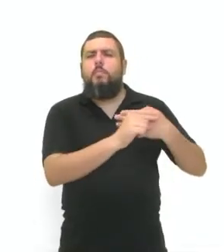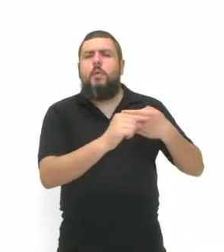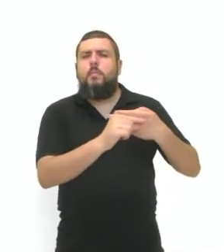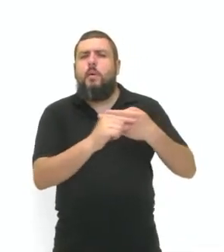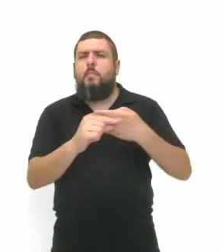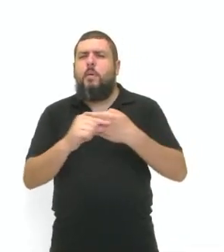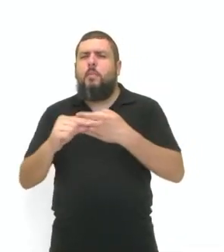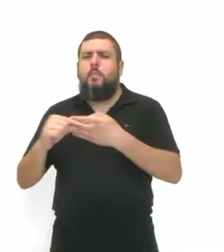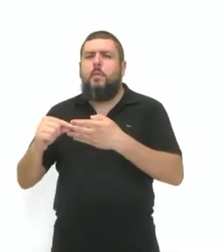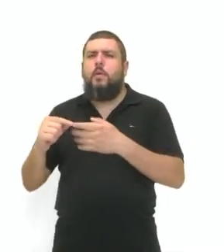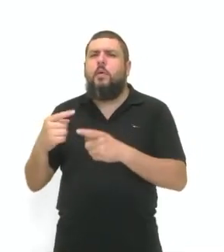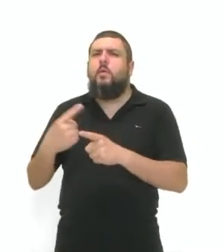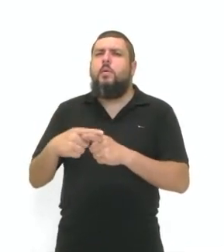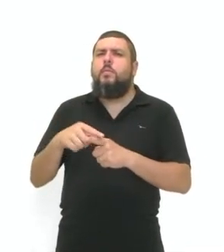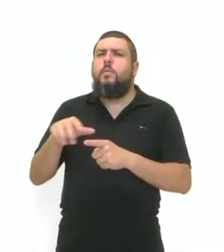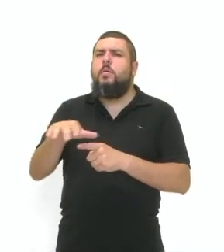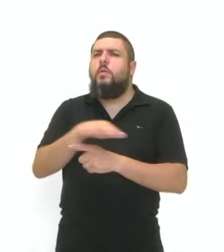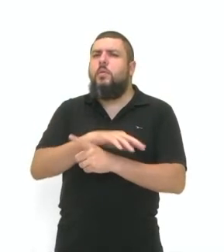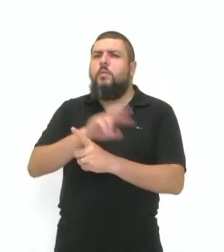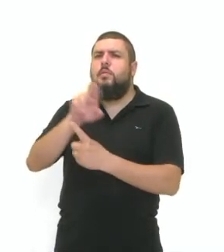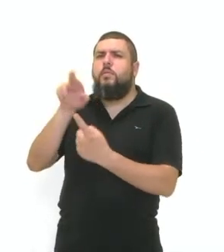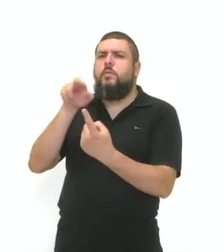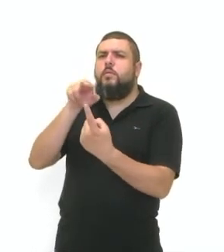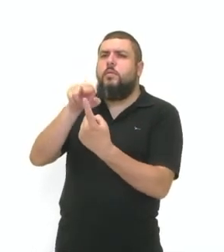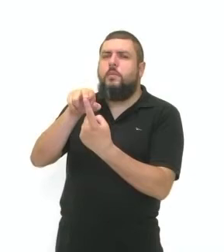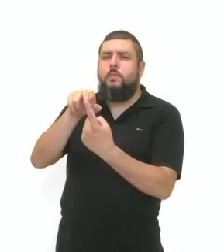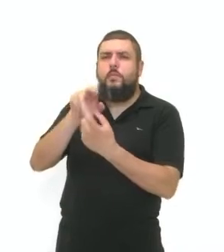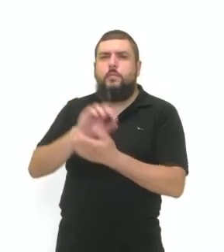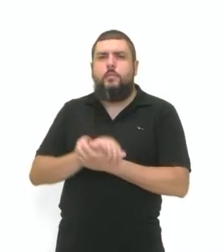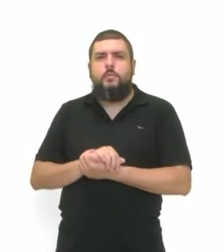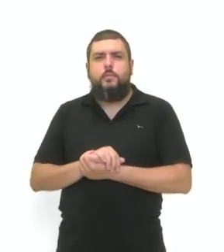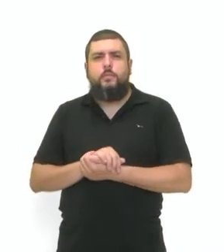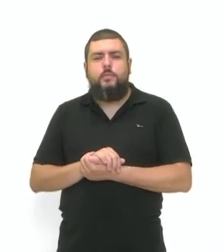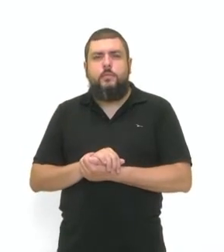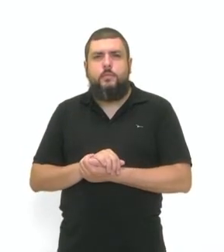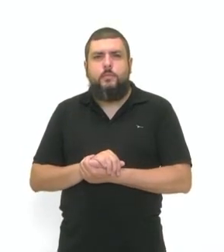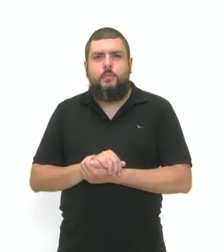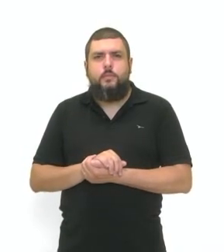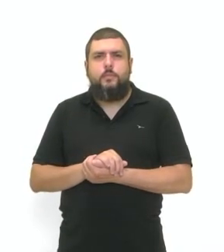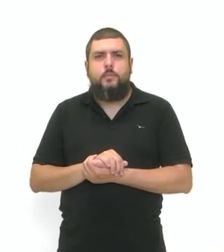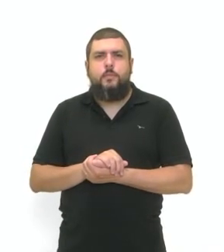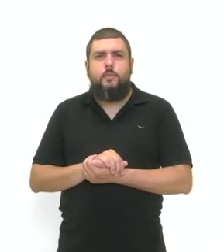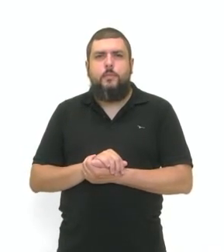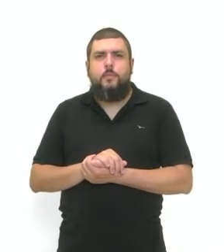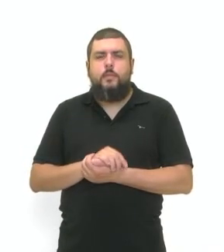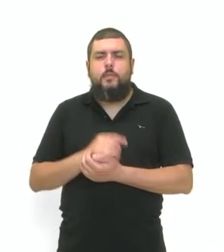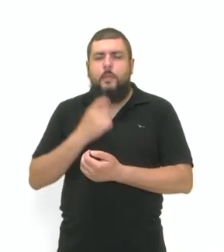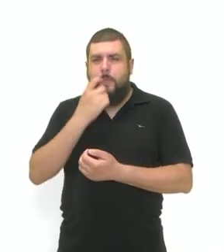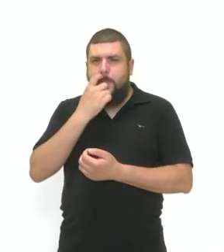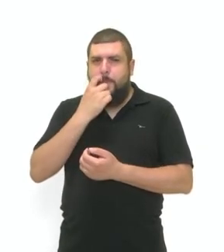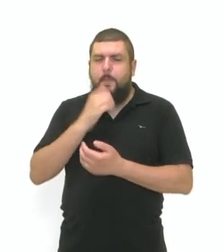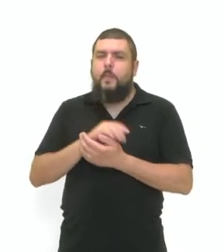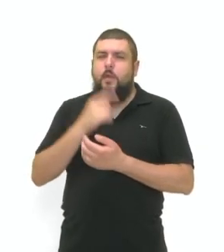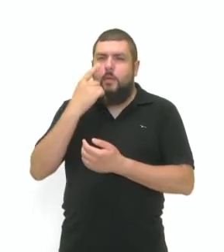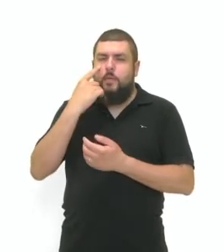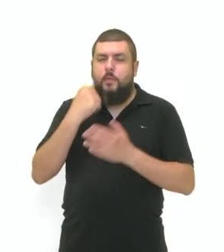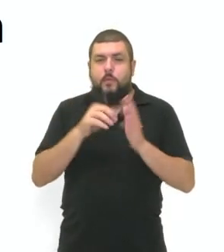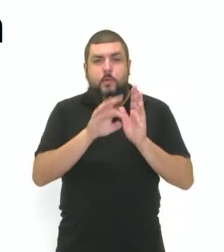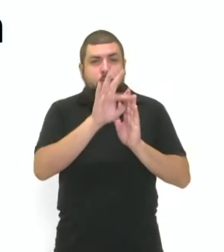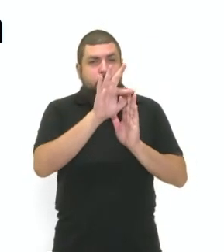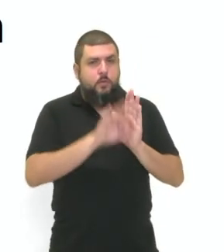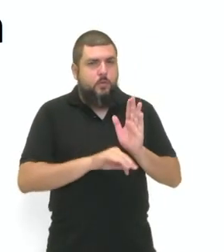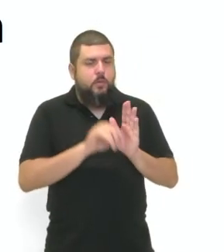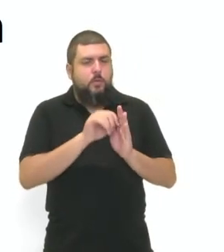que são referenciados? Então, voltando aqui o texto um pouco, nós vimos que ele citou vários, ó. Então, fazer uma